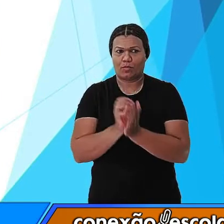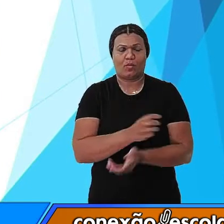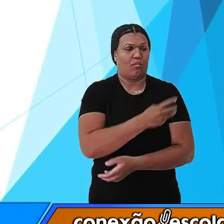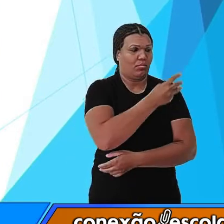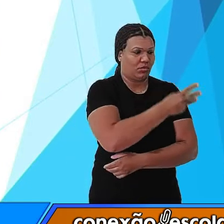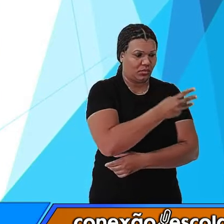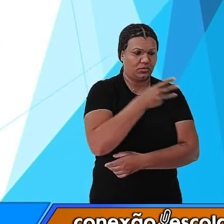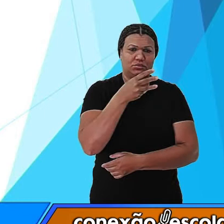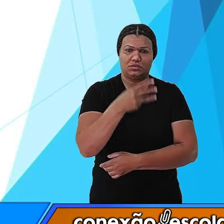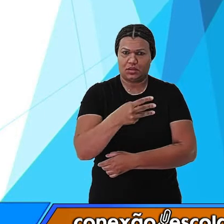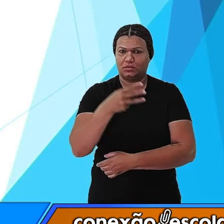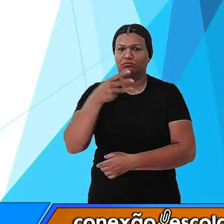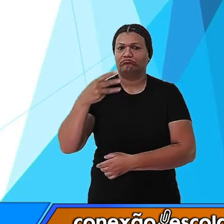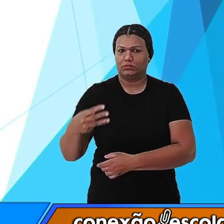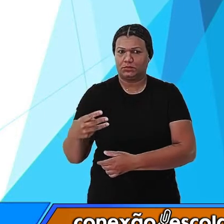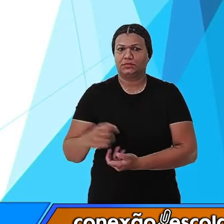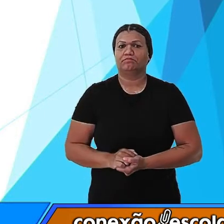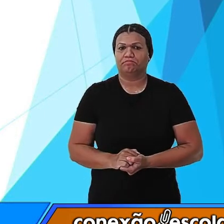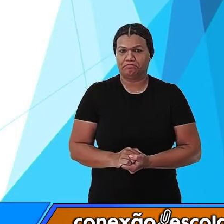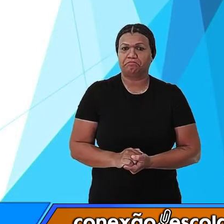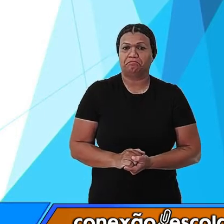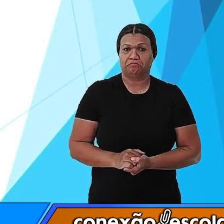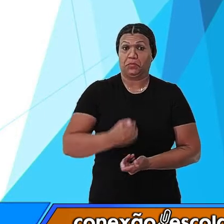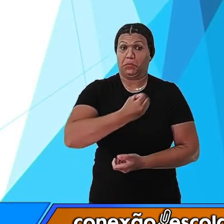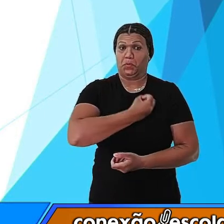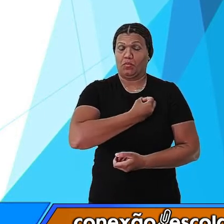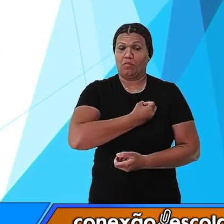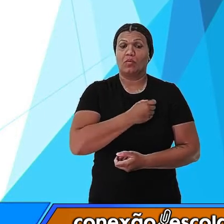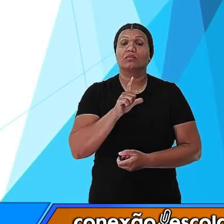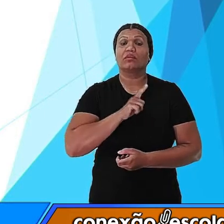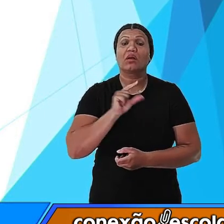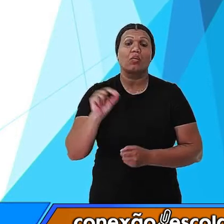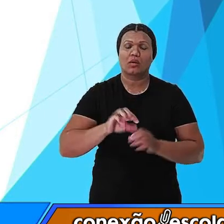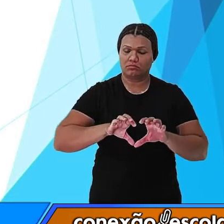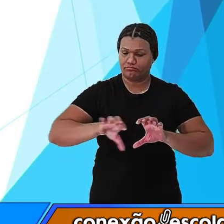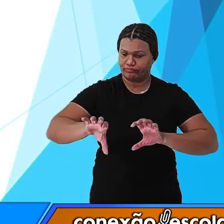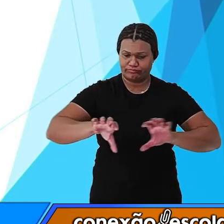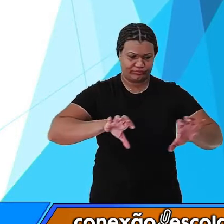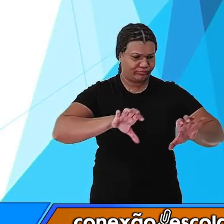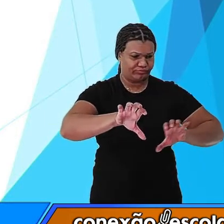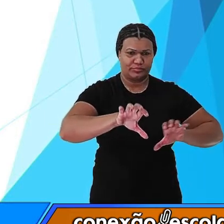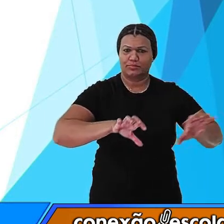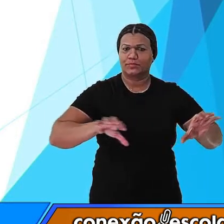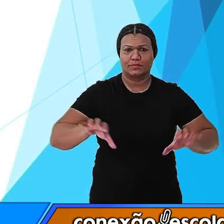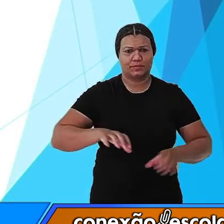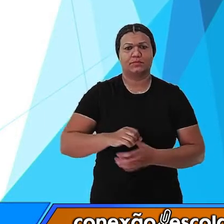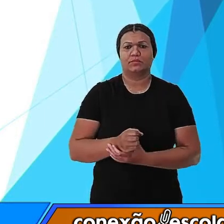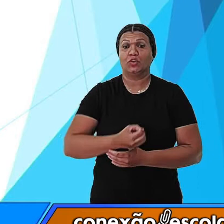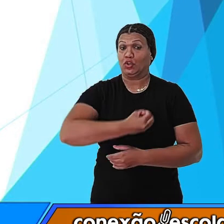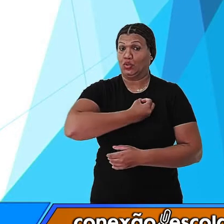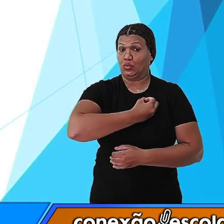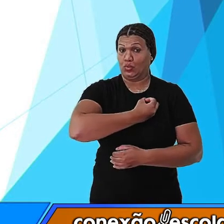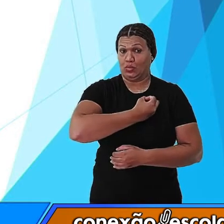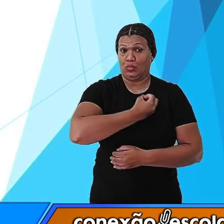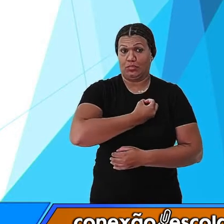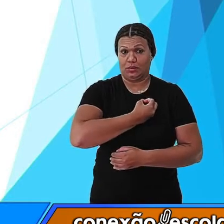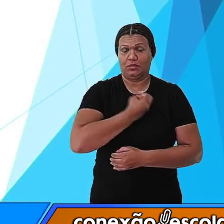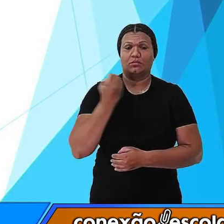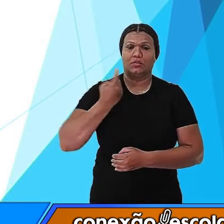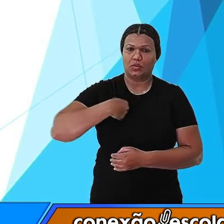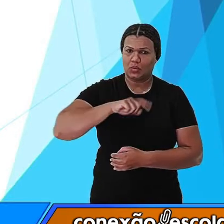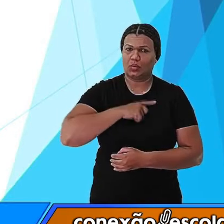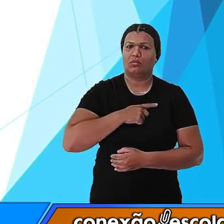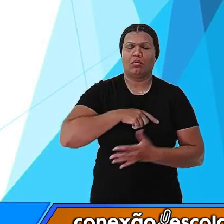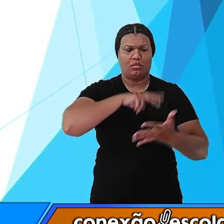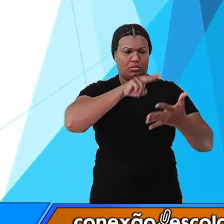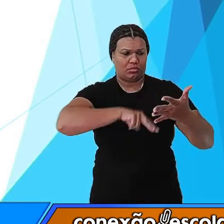3 algarismos, que estão distribuídos nas ordens dos números que nós